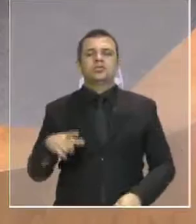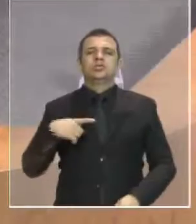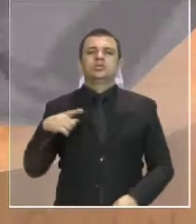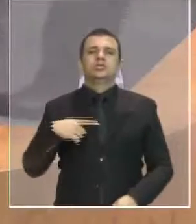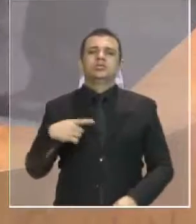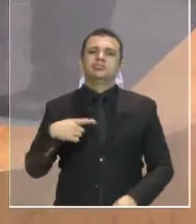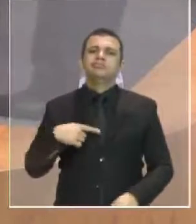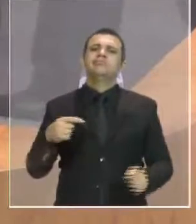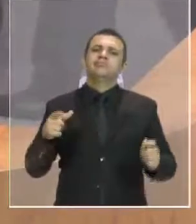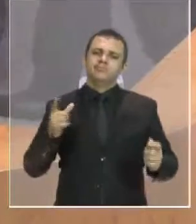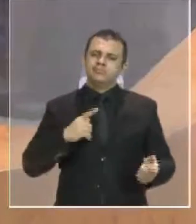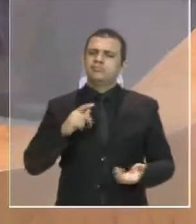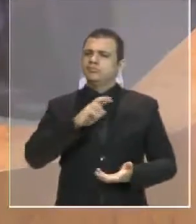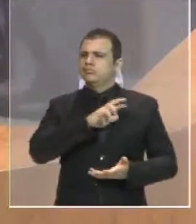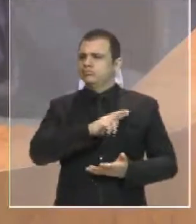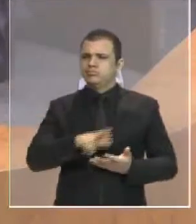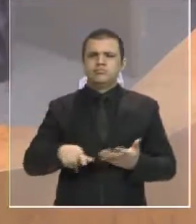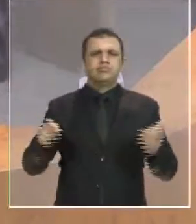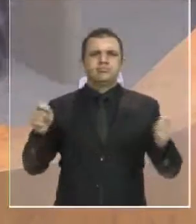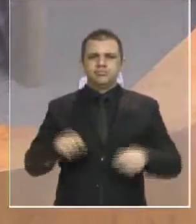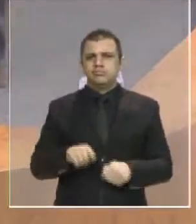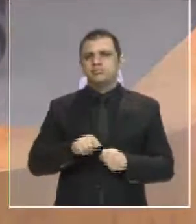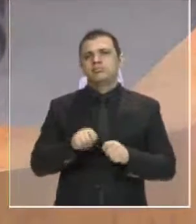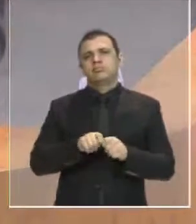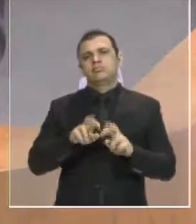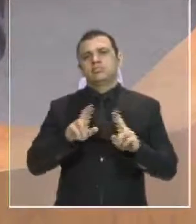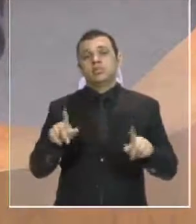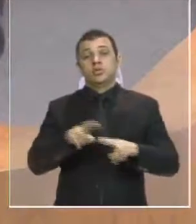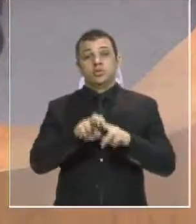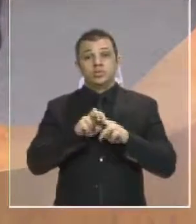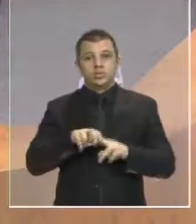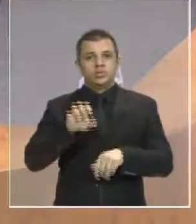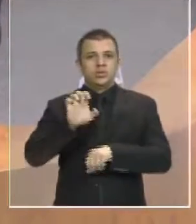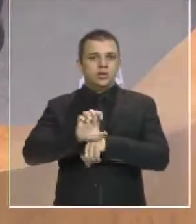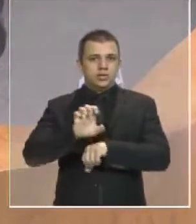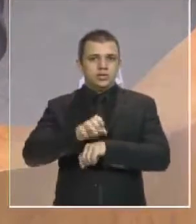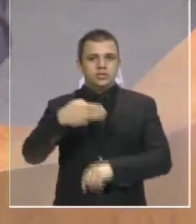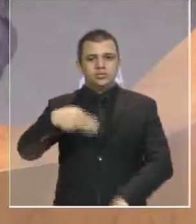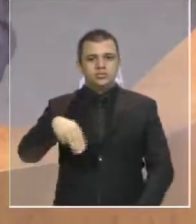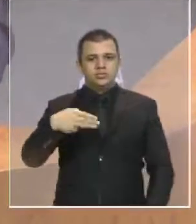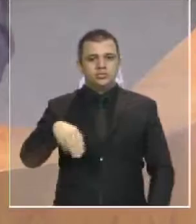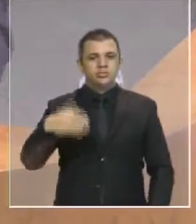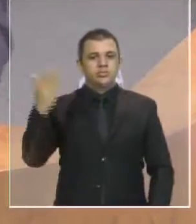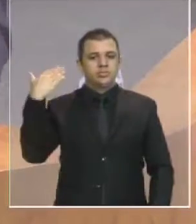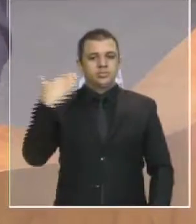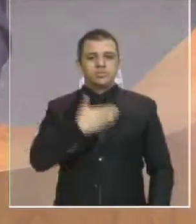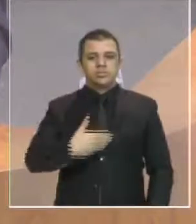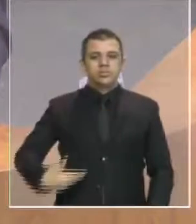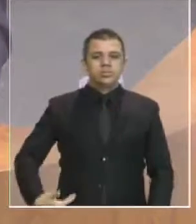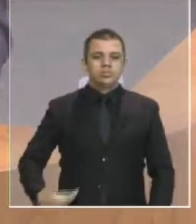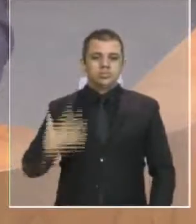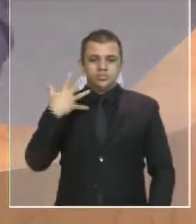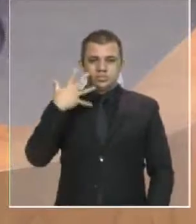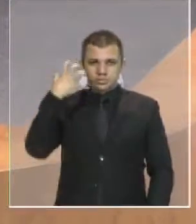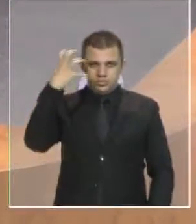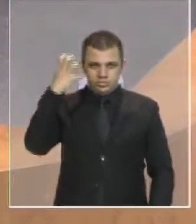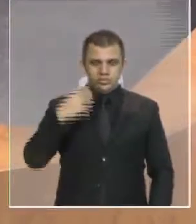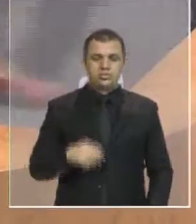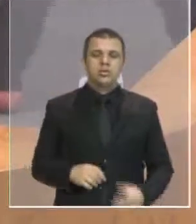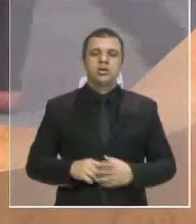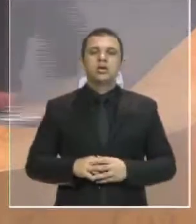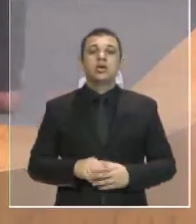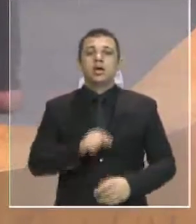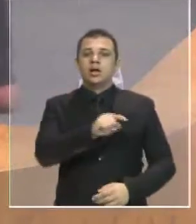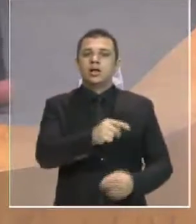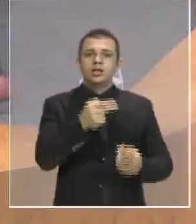muito, porque o Estado do Maranhão, na gestão da ex-governadora, fechou em Timon